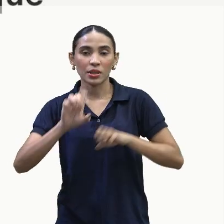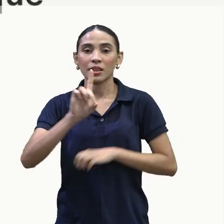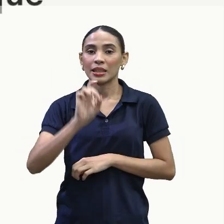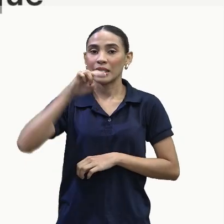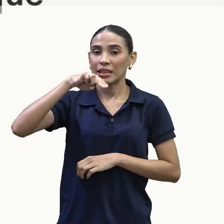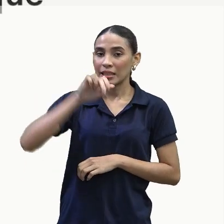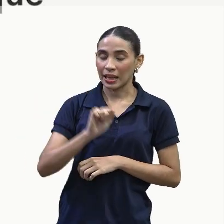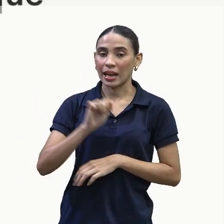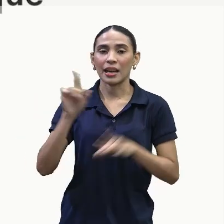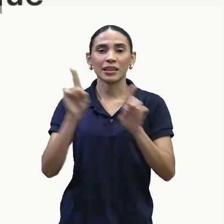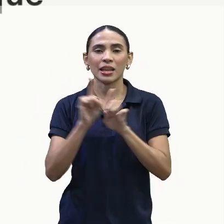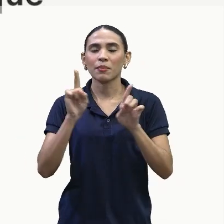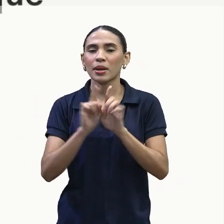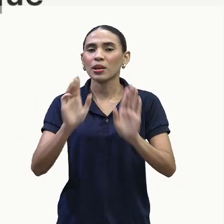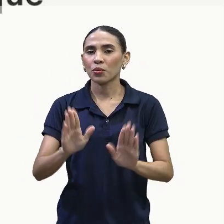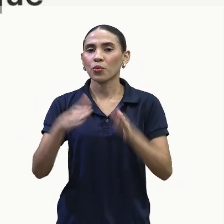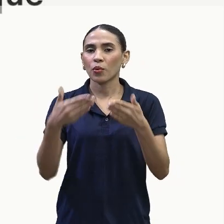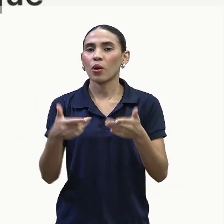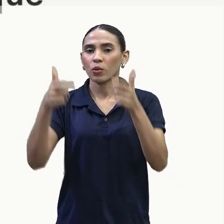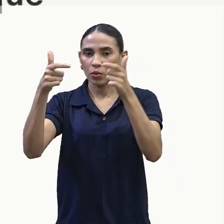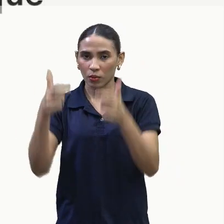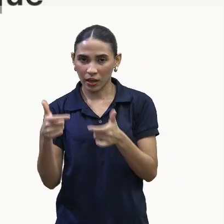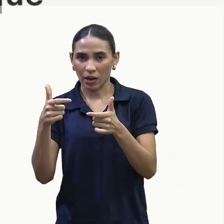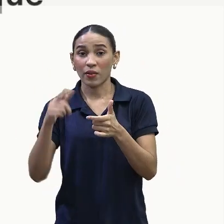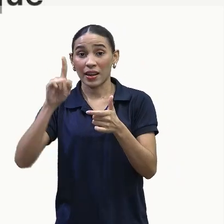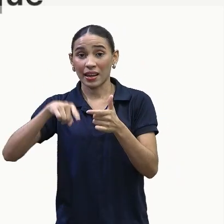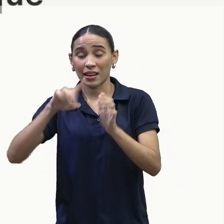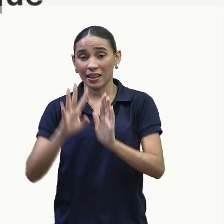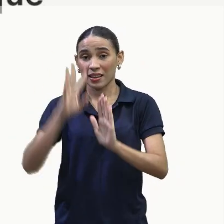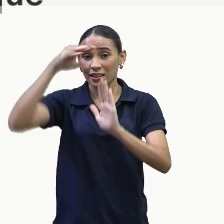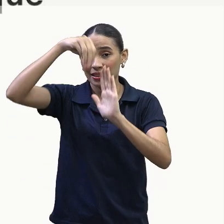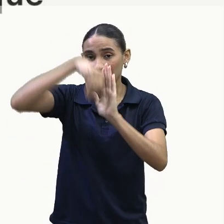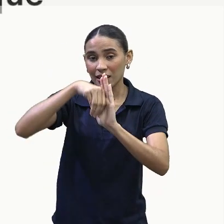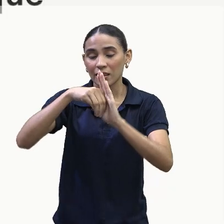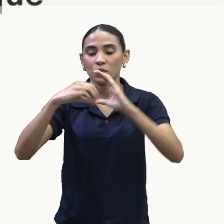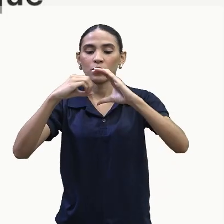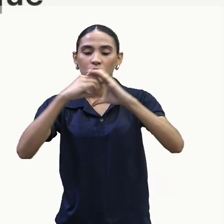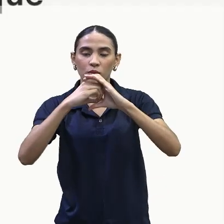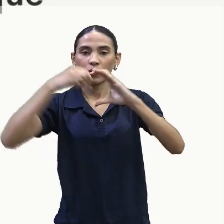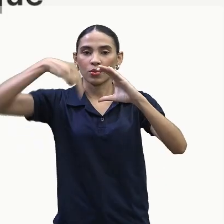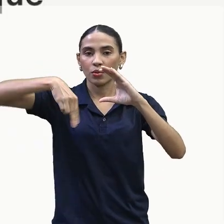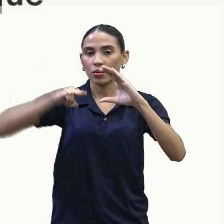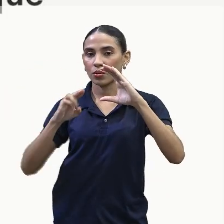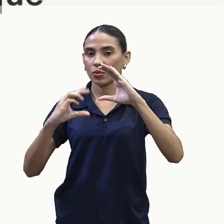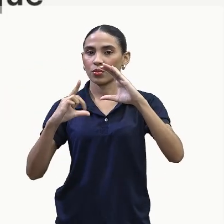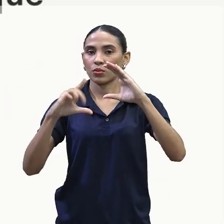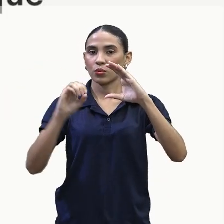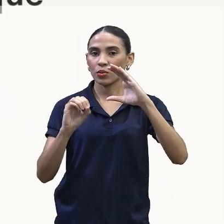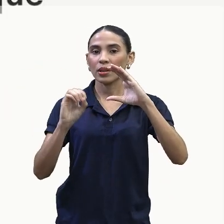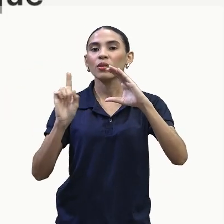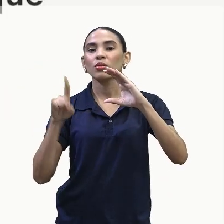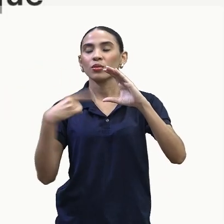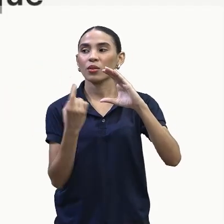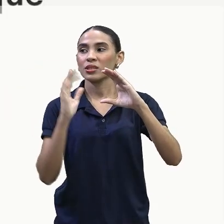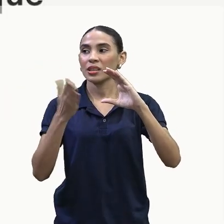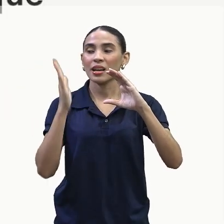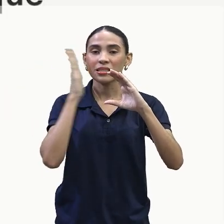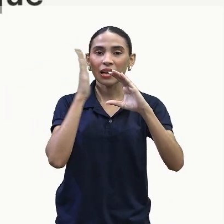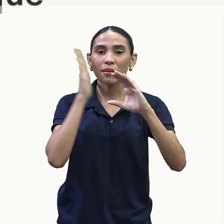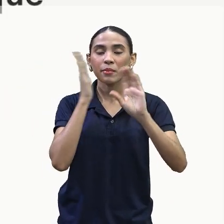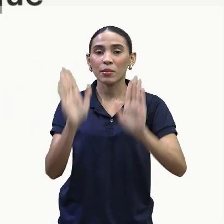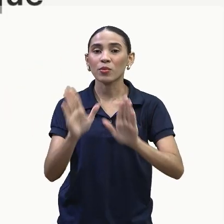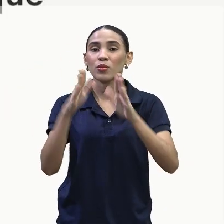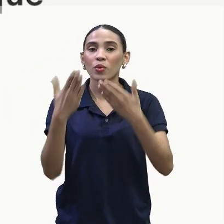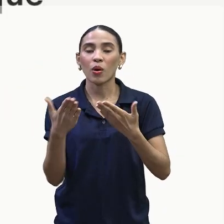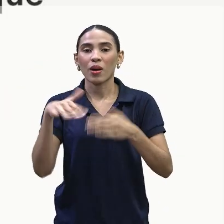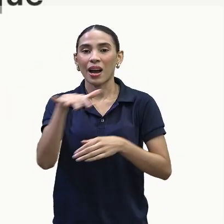vimos onde ele está localizado, que é dentro do núcleo, nós sabemos, né, qual é essa parte da